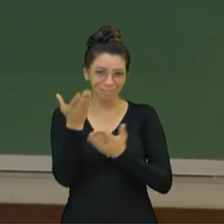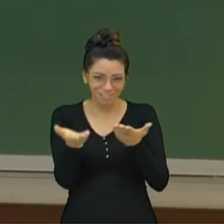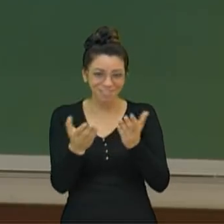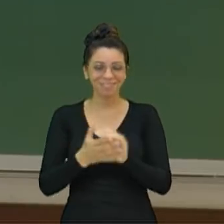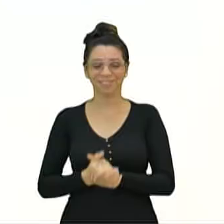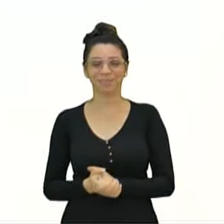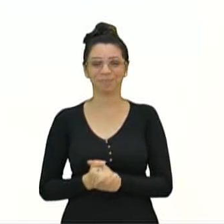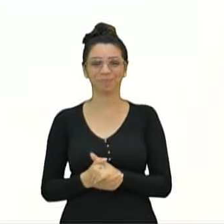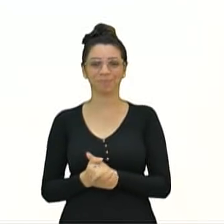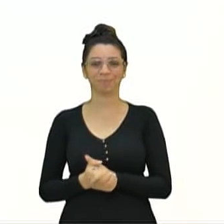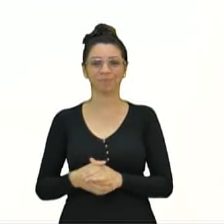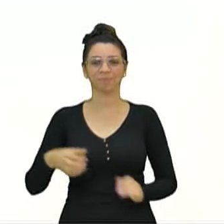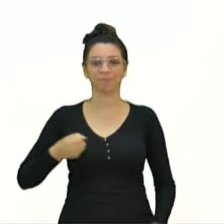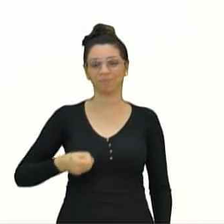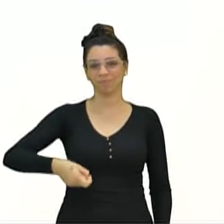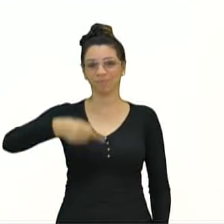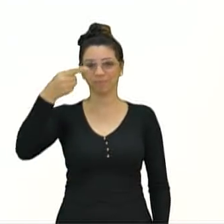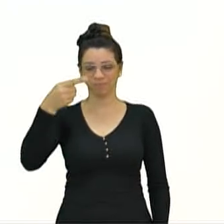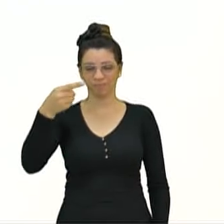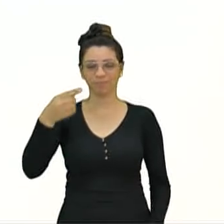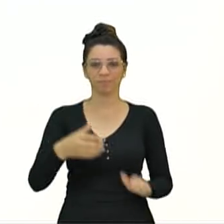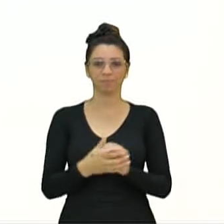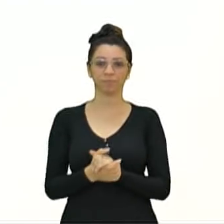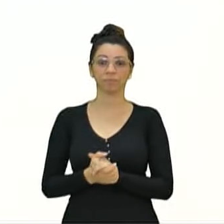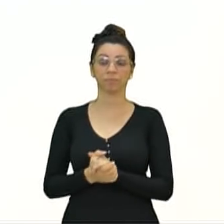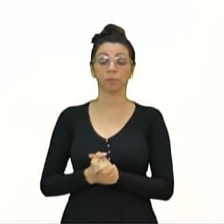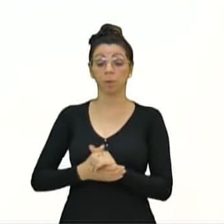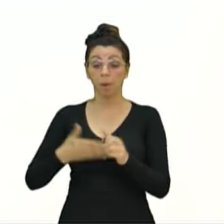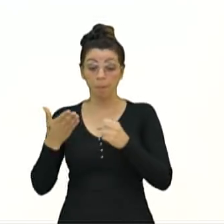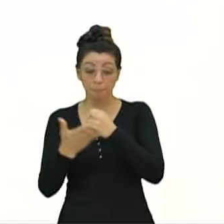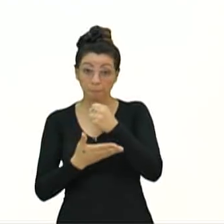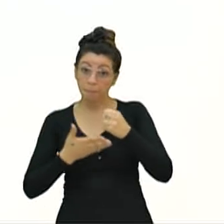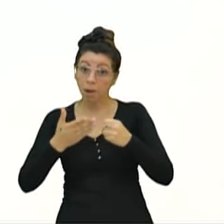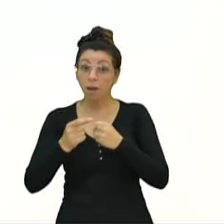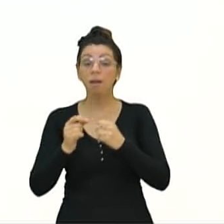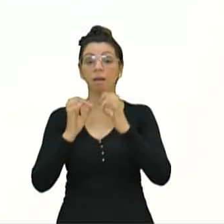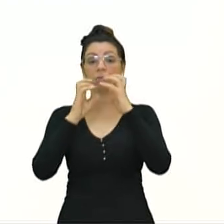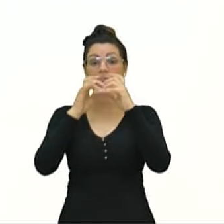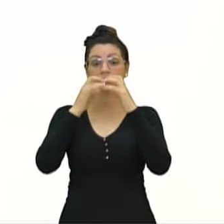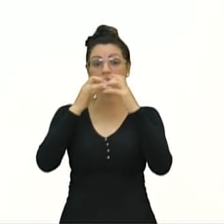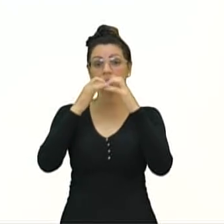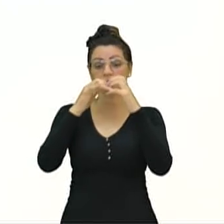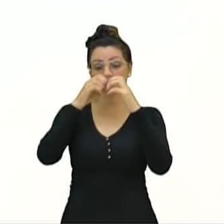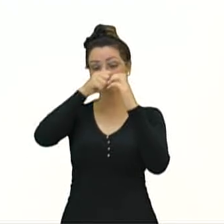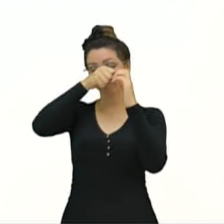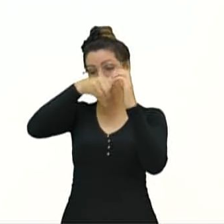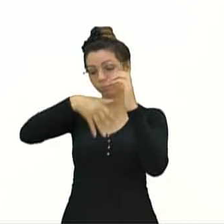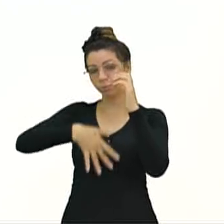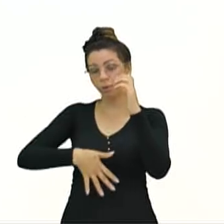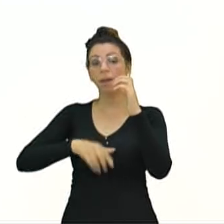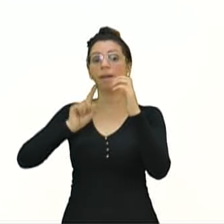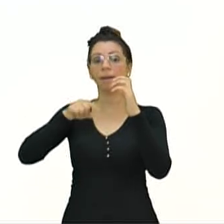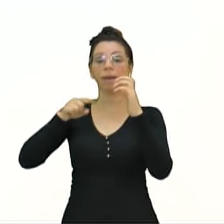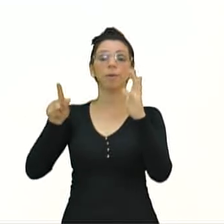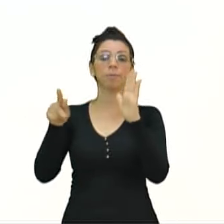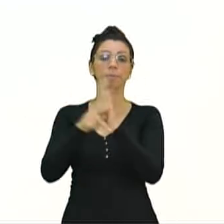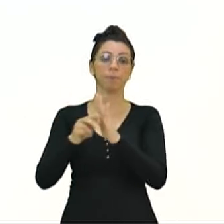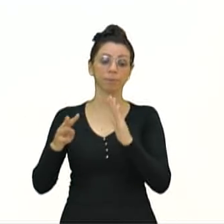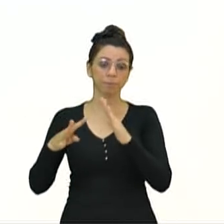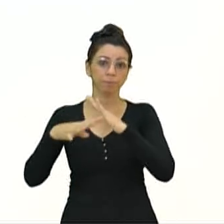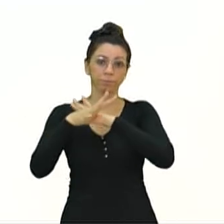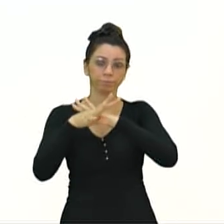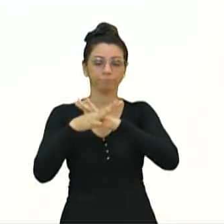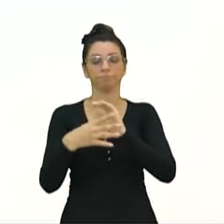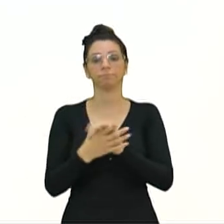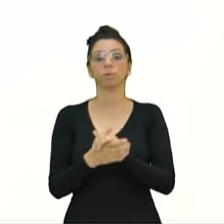Número 1. Sabendo que a unidade básica do sistema nervoso é o neurônio, sem neurônio eu não tenho sistema